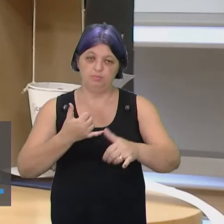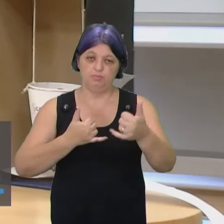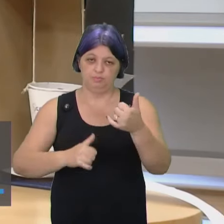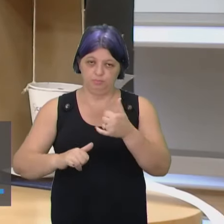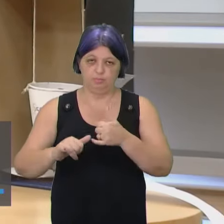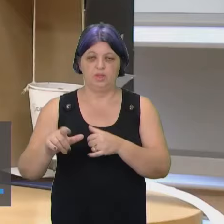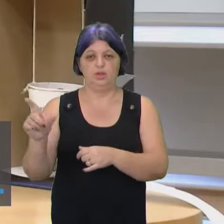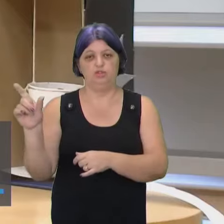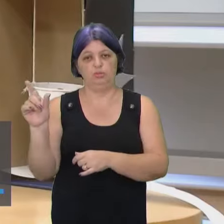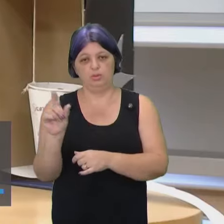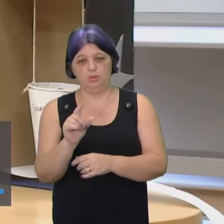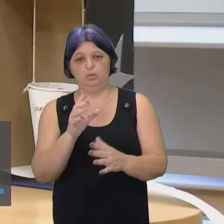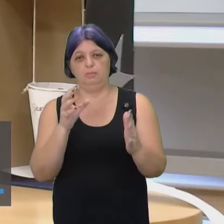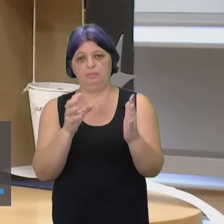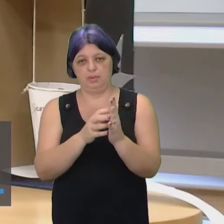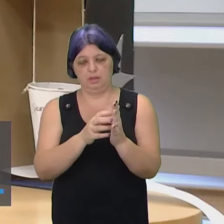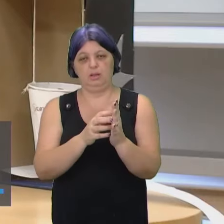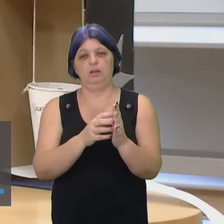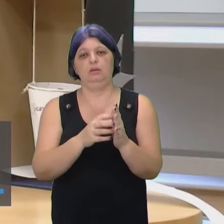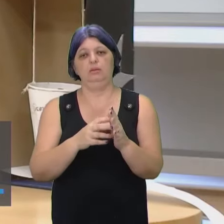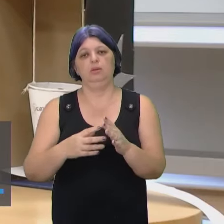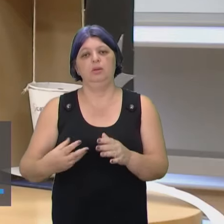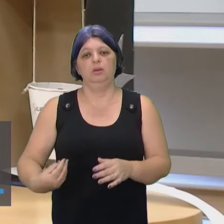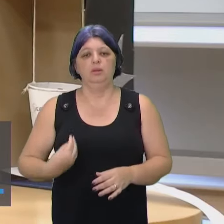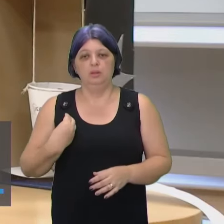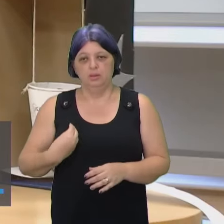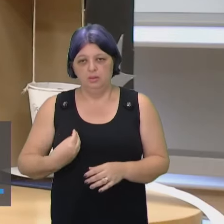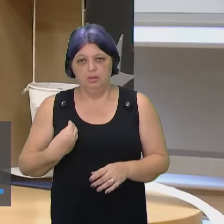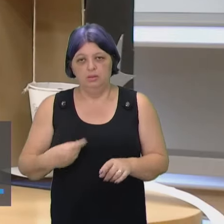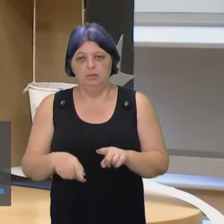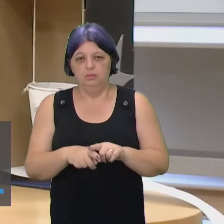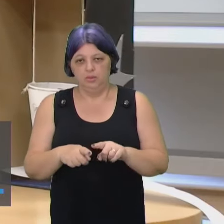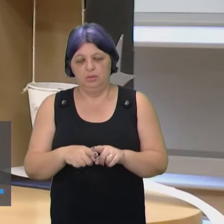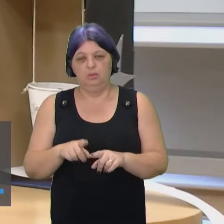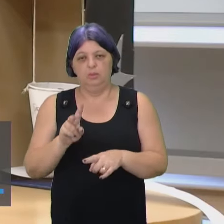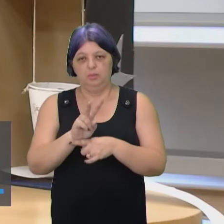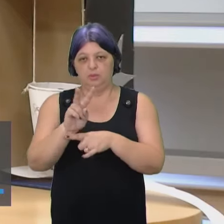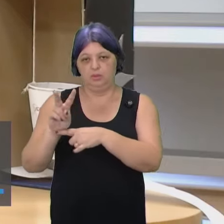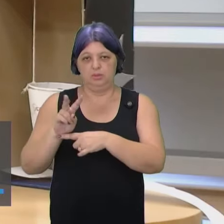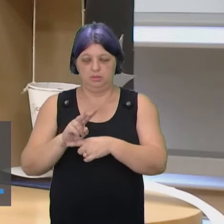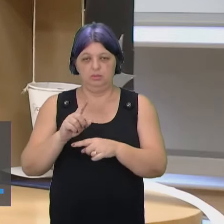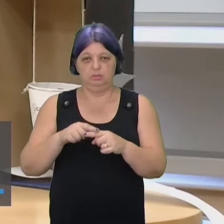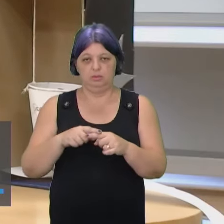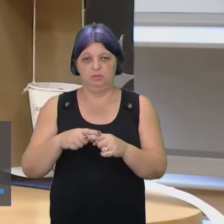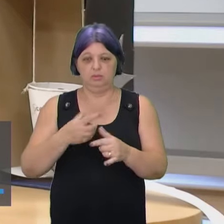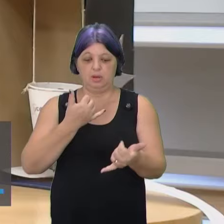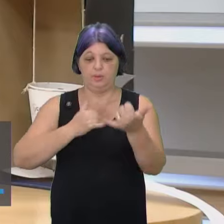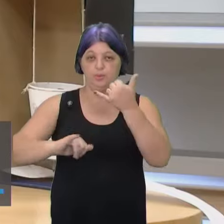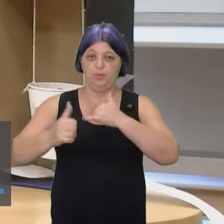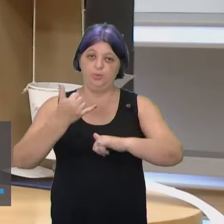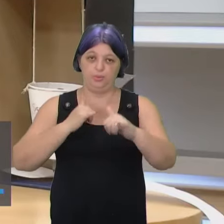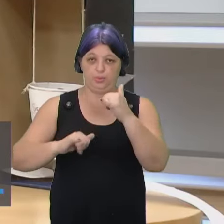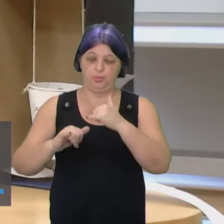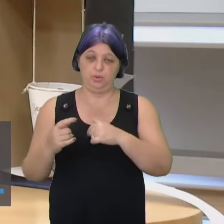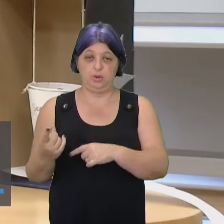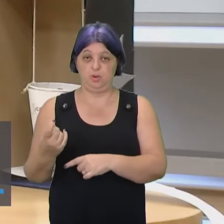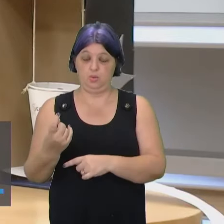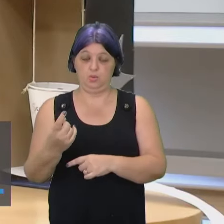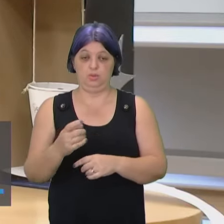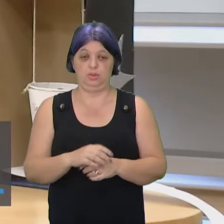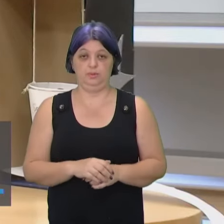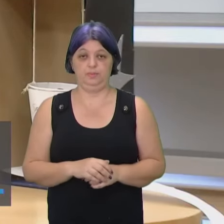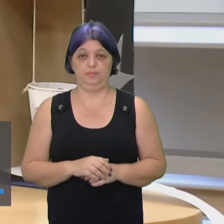impacto ambiental, que preserve a vida, né? Seguindo o princípio físico mais importante, que a quantidade de energia que existe, ela é única, né?